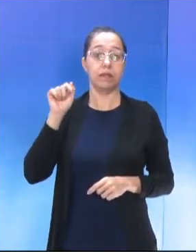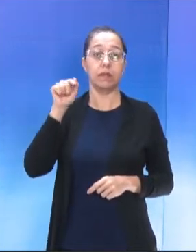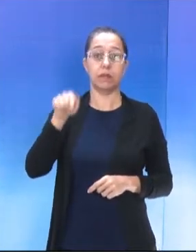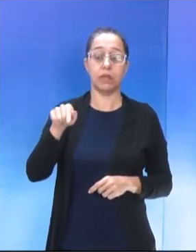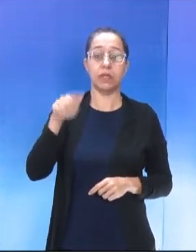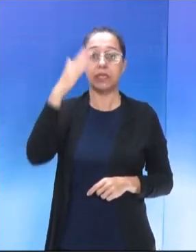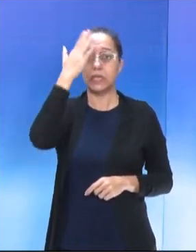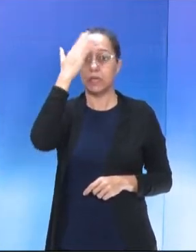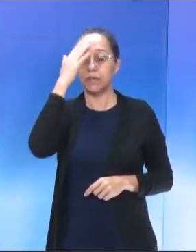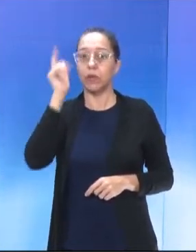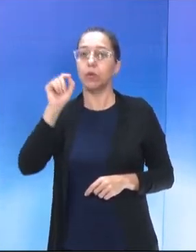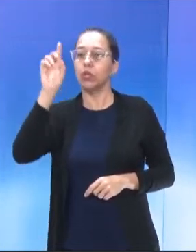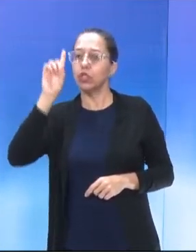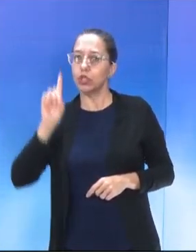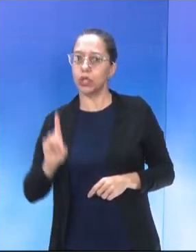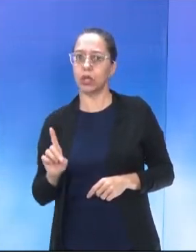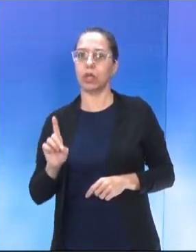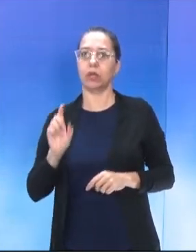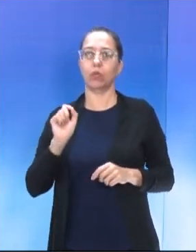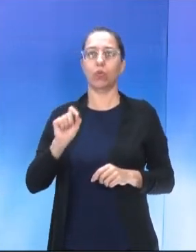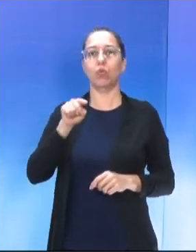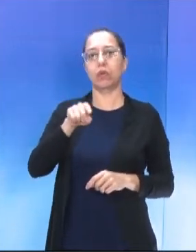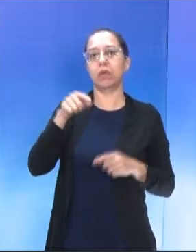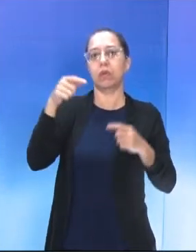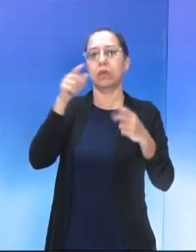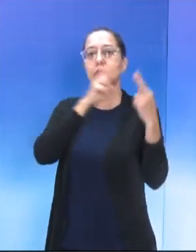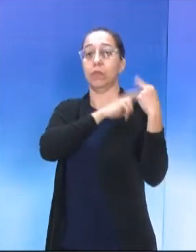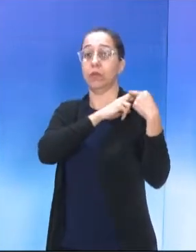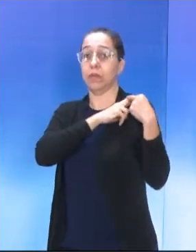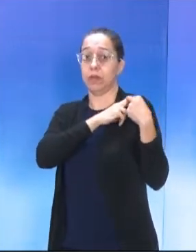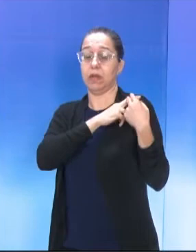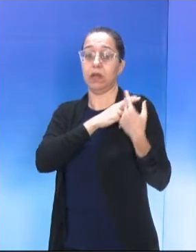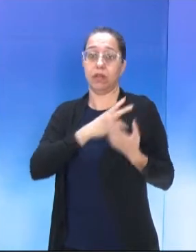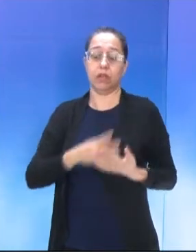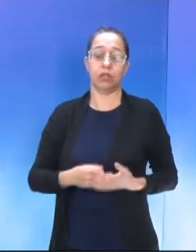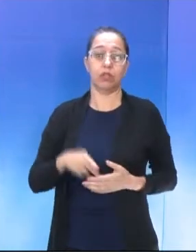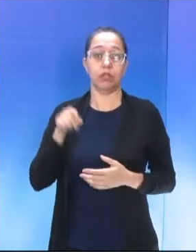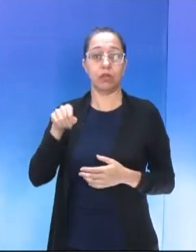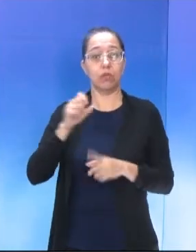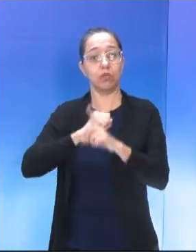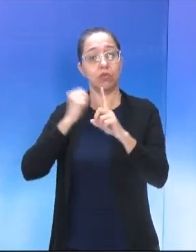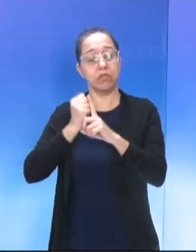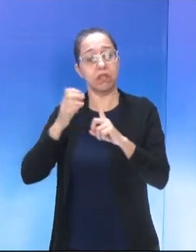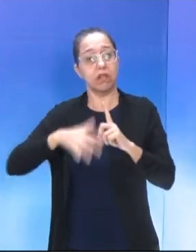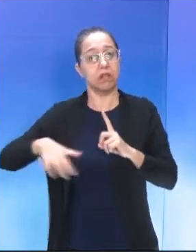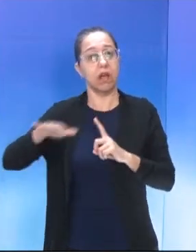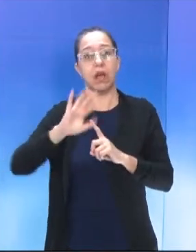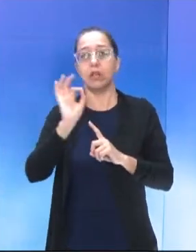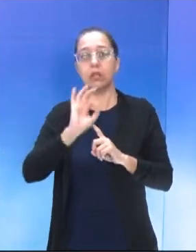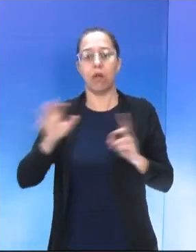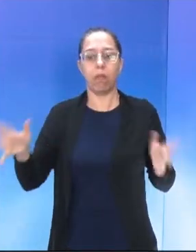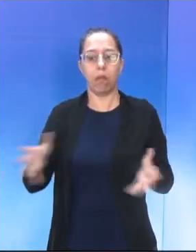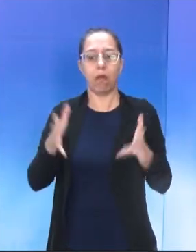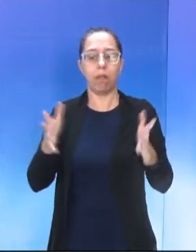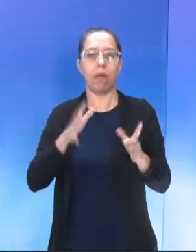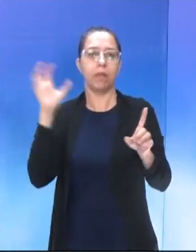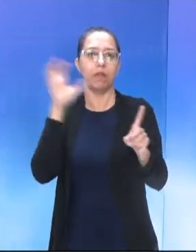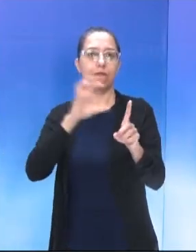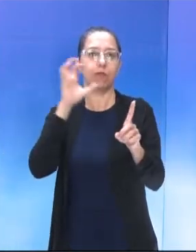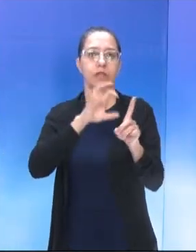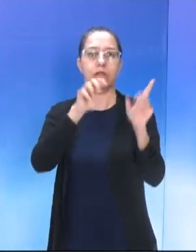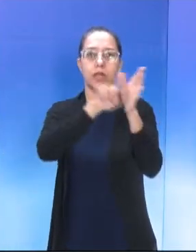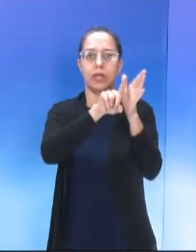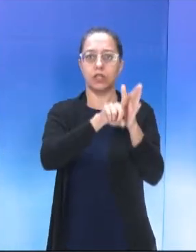não promover a sociedade, não promover a delinquência, não promover a marginalidade. Quando eu estou falando